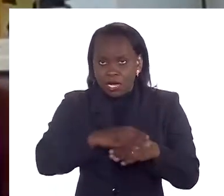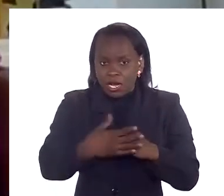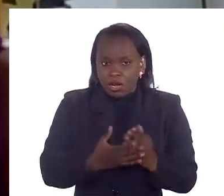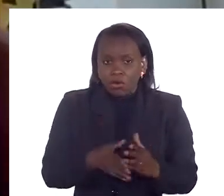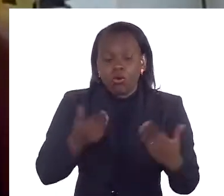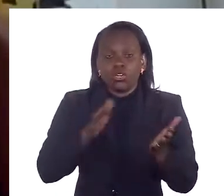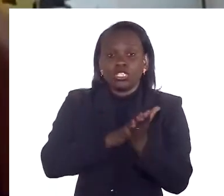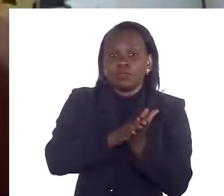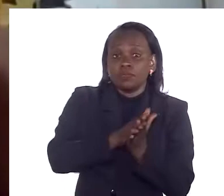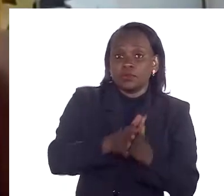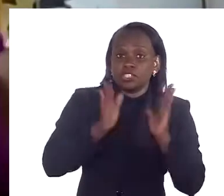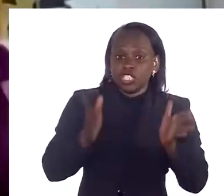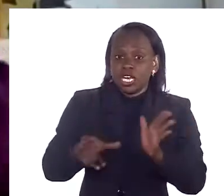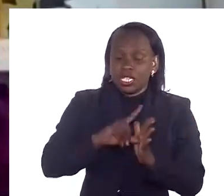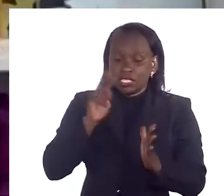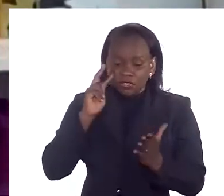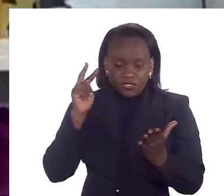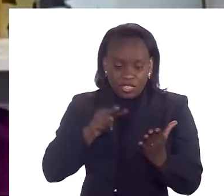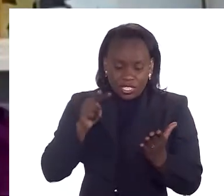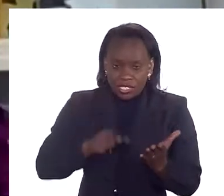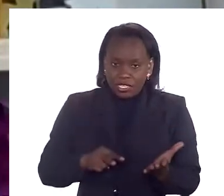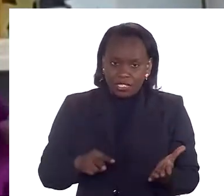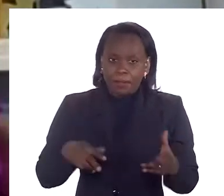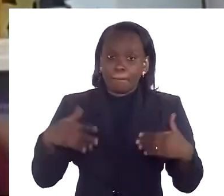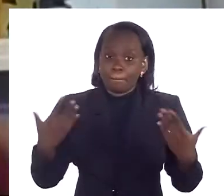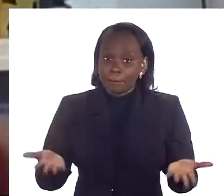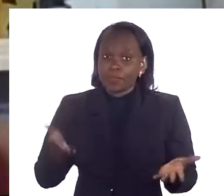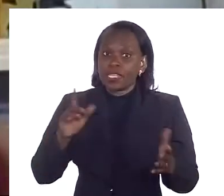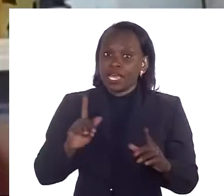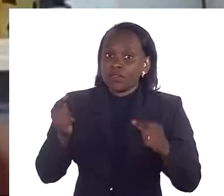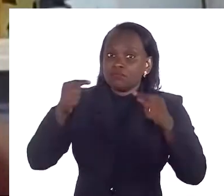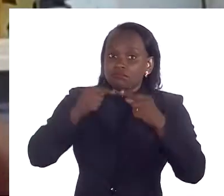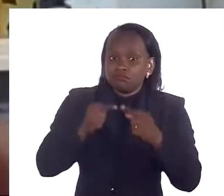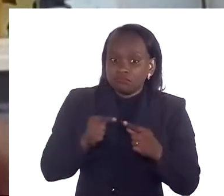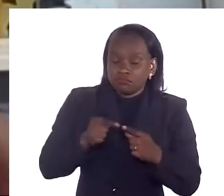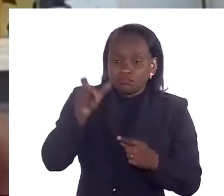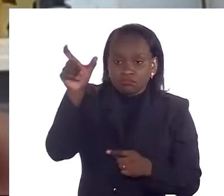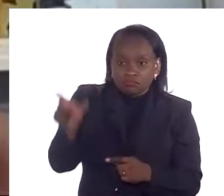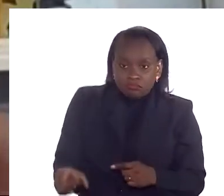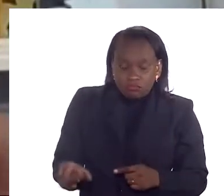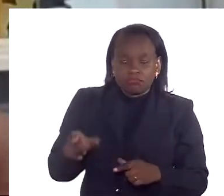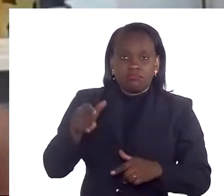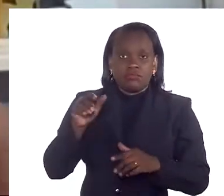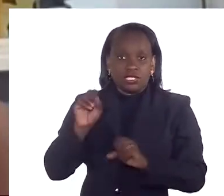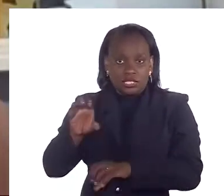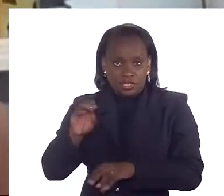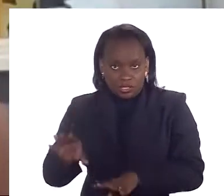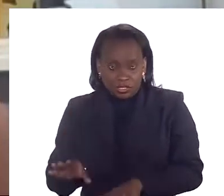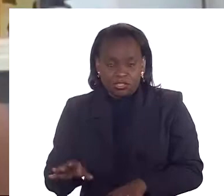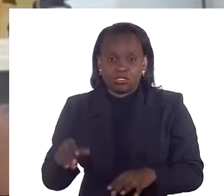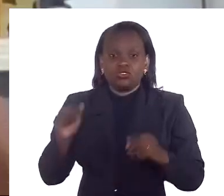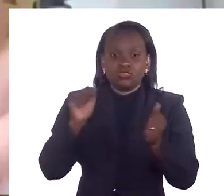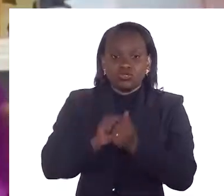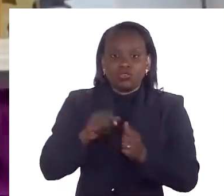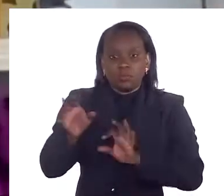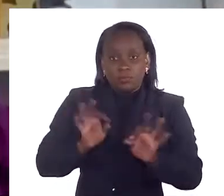trazer um conteúdo já impresso para que ele possa acompanhar. Então, a chave é encaixar a personalização do processo de ensino no seu plano